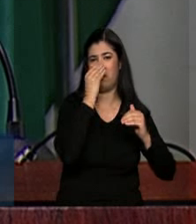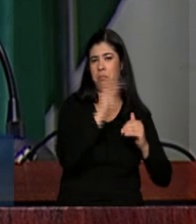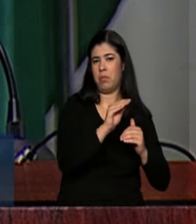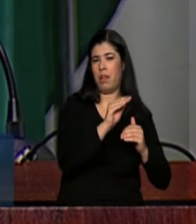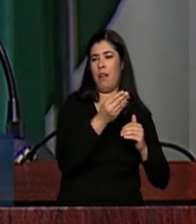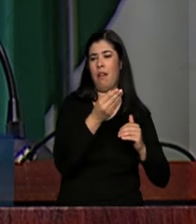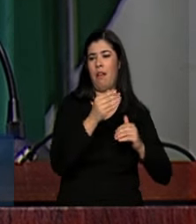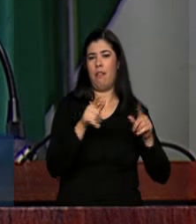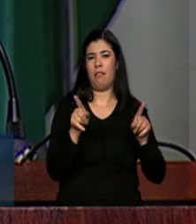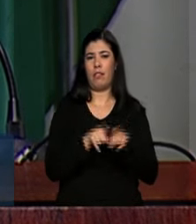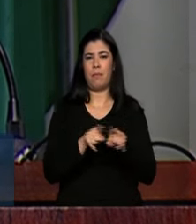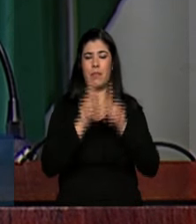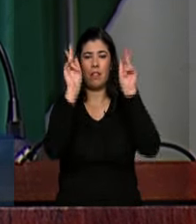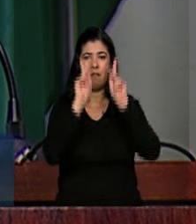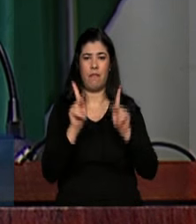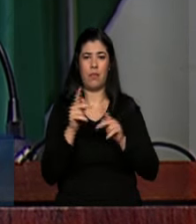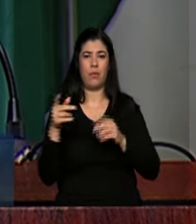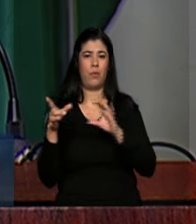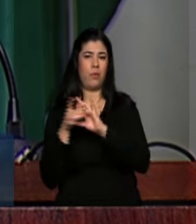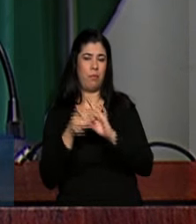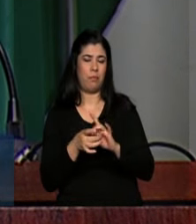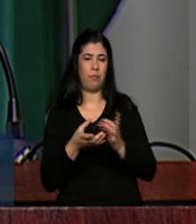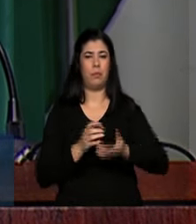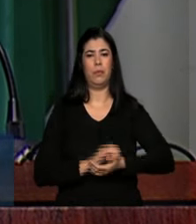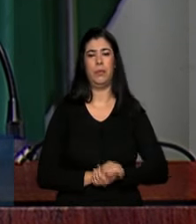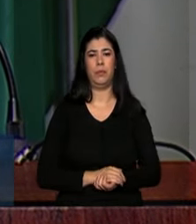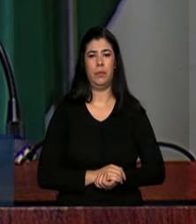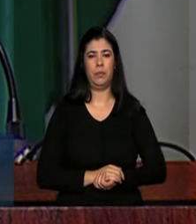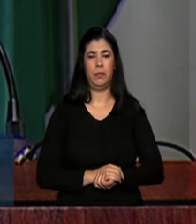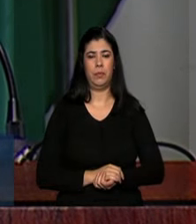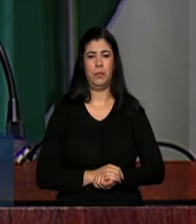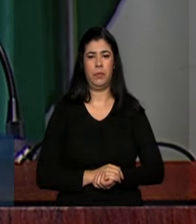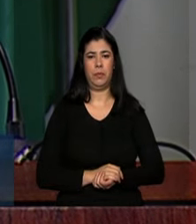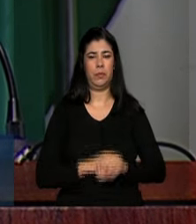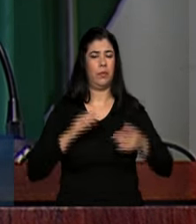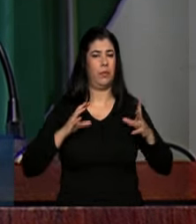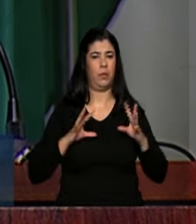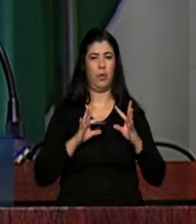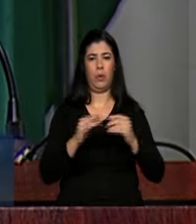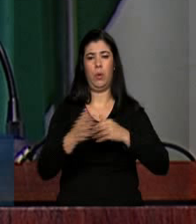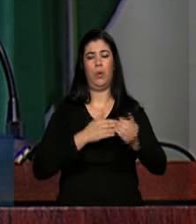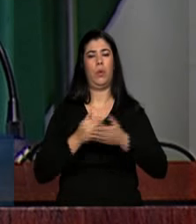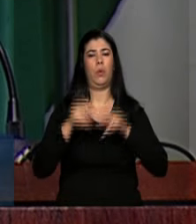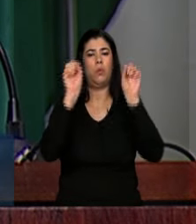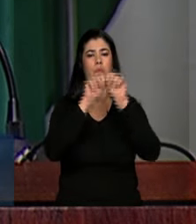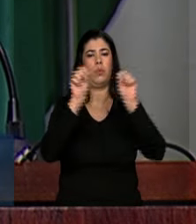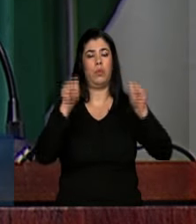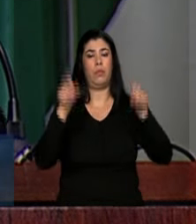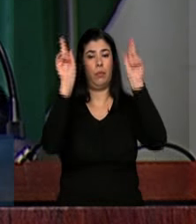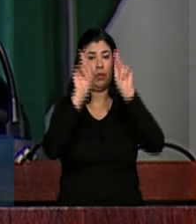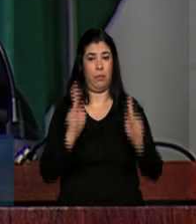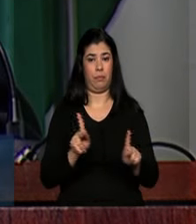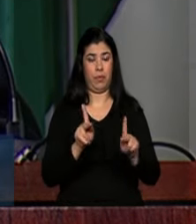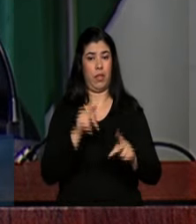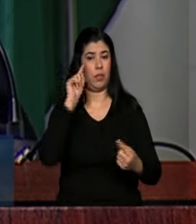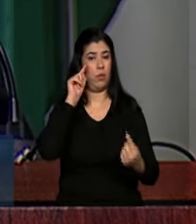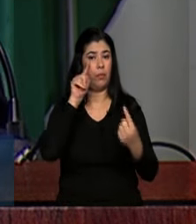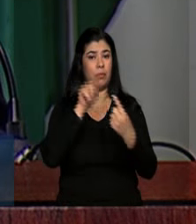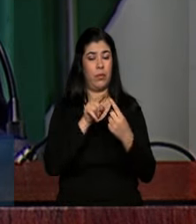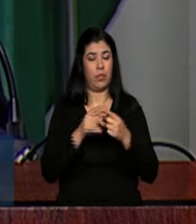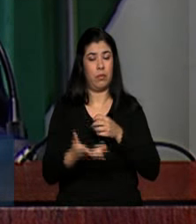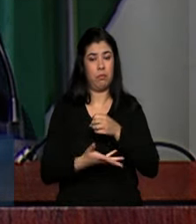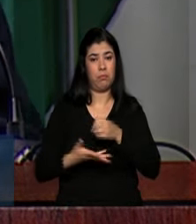é grandemente facilitada por um ambiente de paz. Todo e qualquer sistema internacional que se pretenda